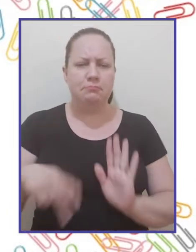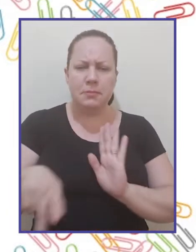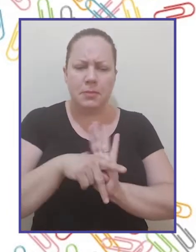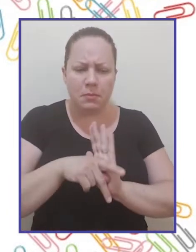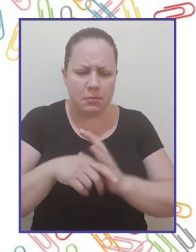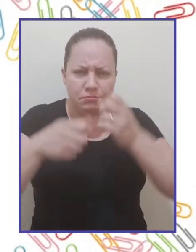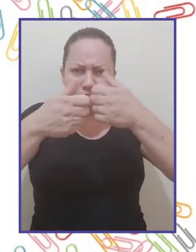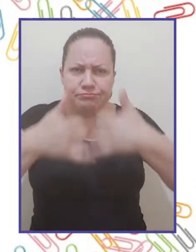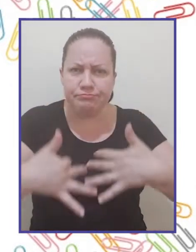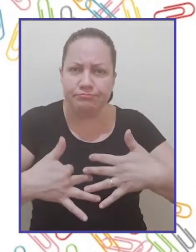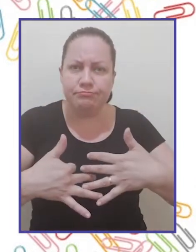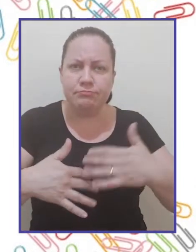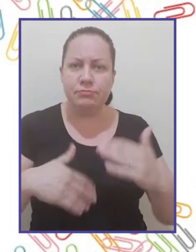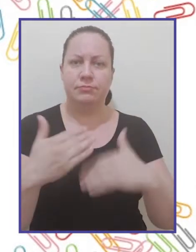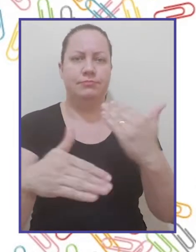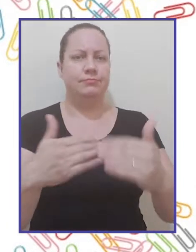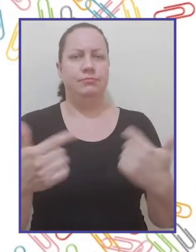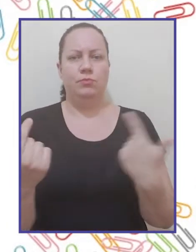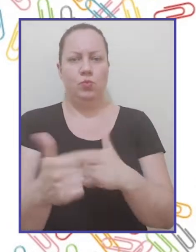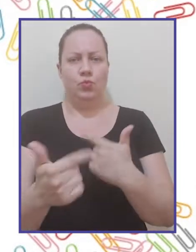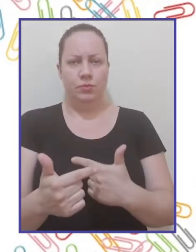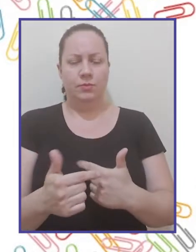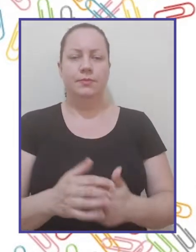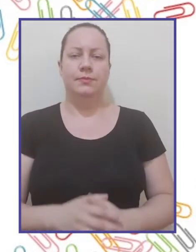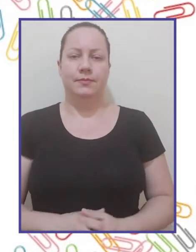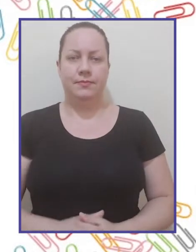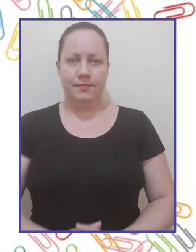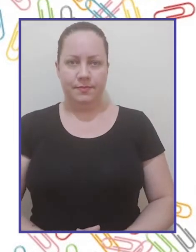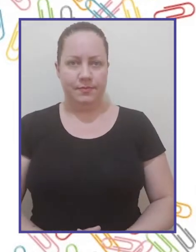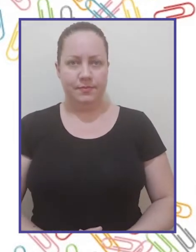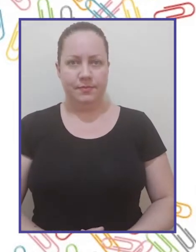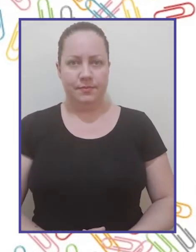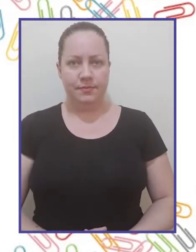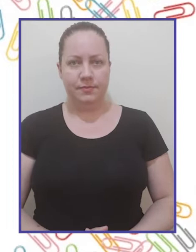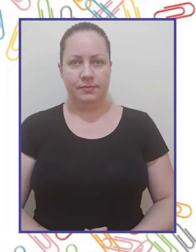globais não especificados do desenvolvimento.